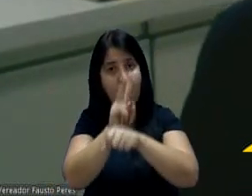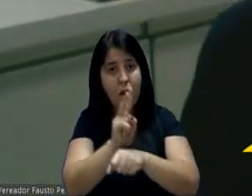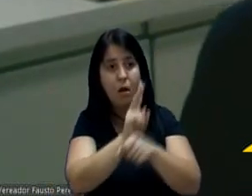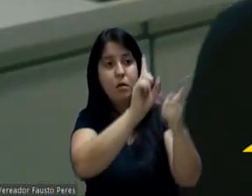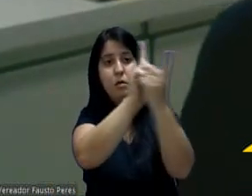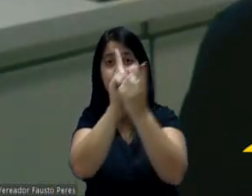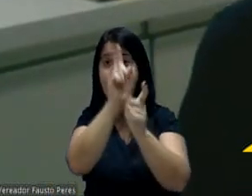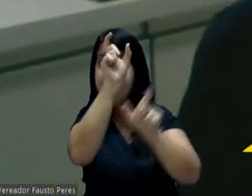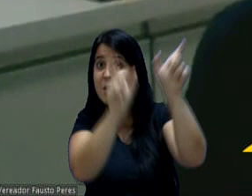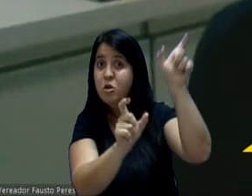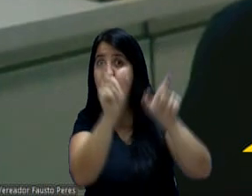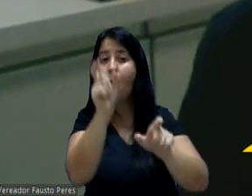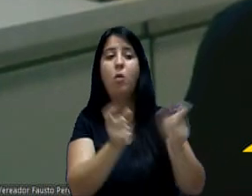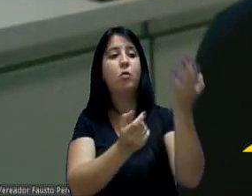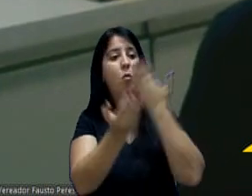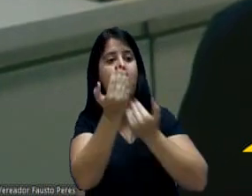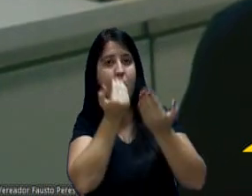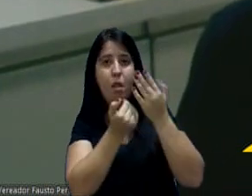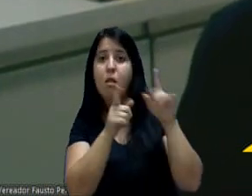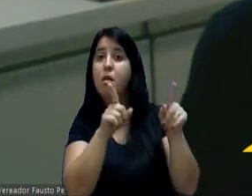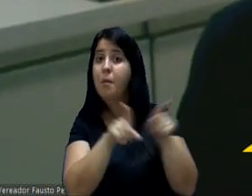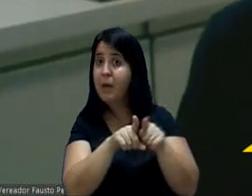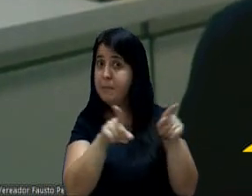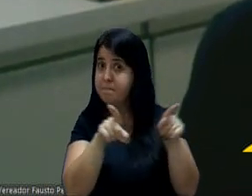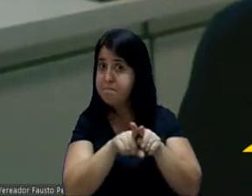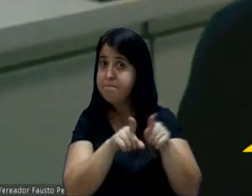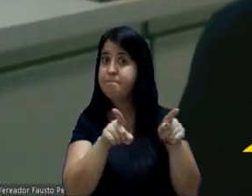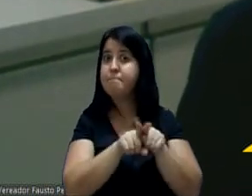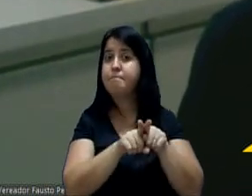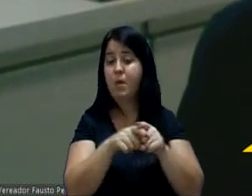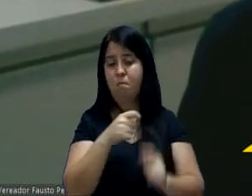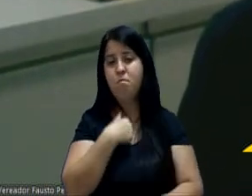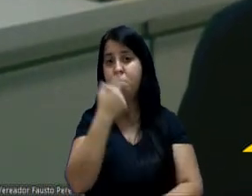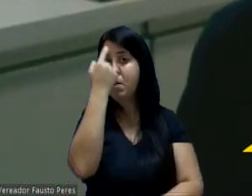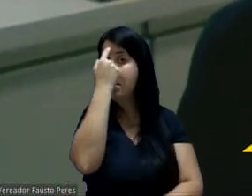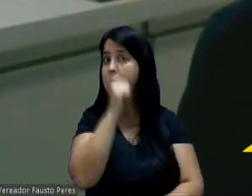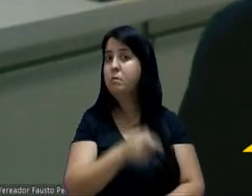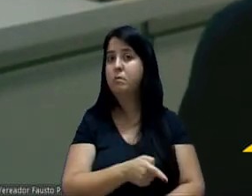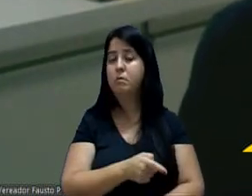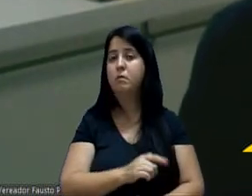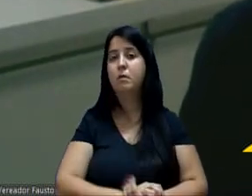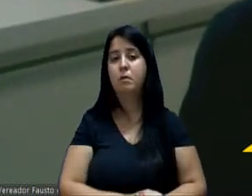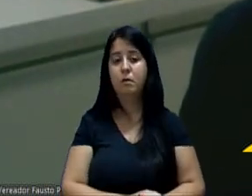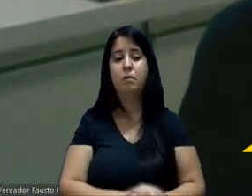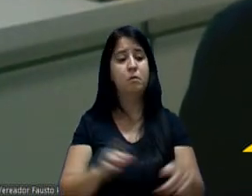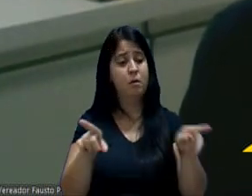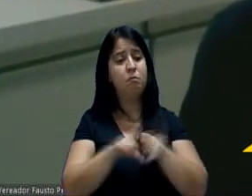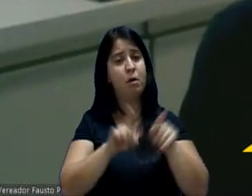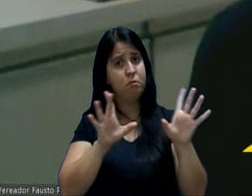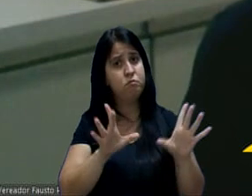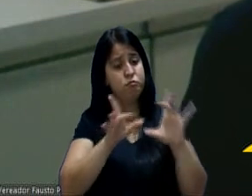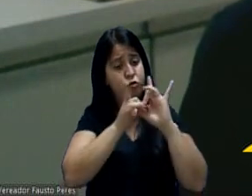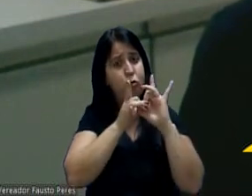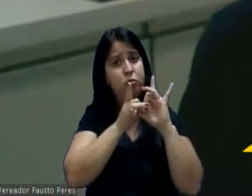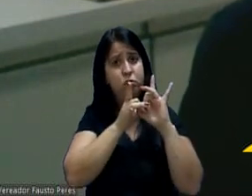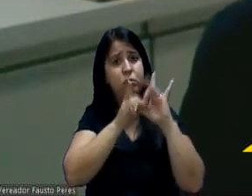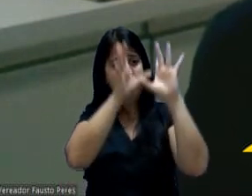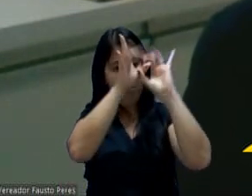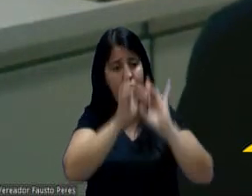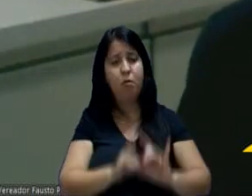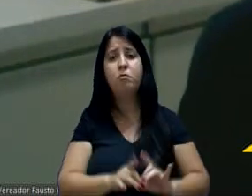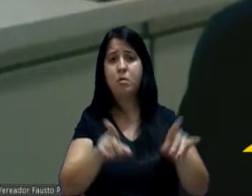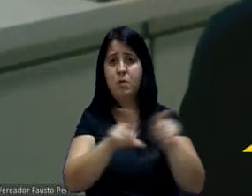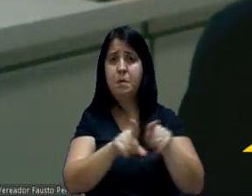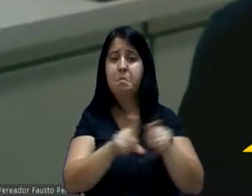gêneros alimentícios aí também, tá? Eu acho dessa forma, faz parte, né, do contexto, esse recurso todo aí, e